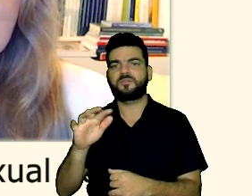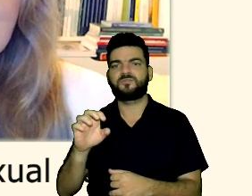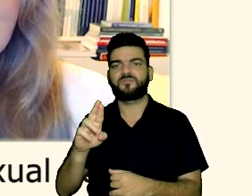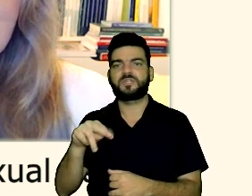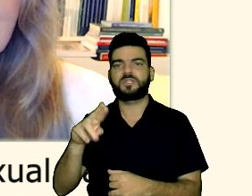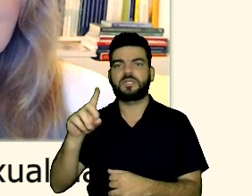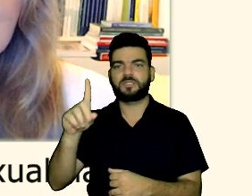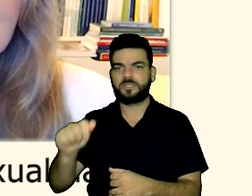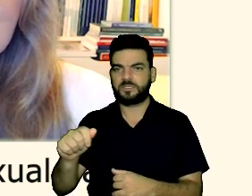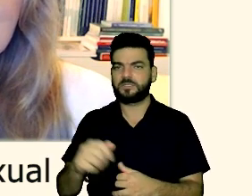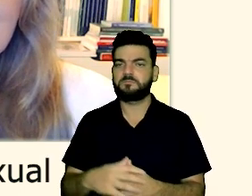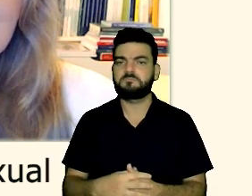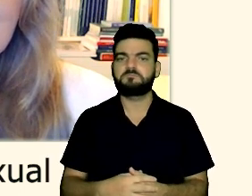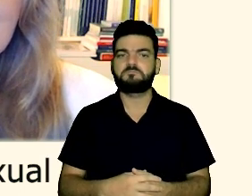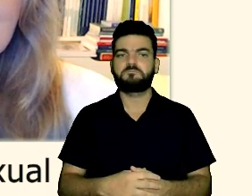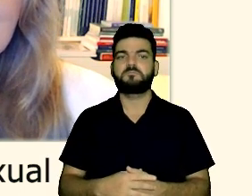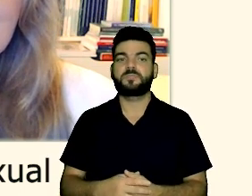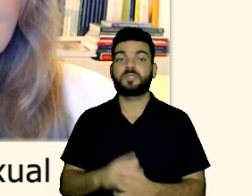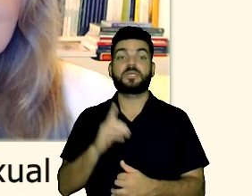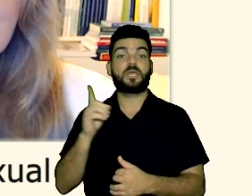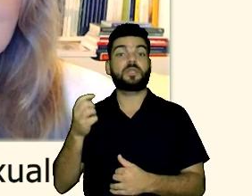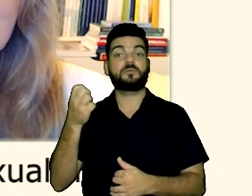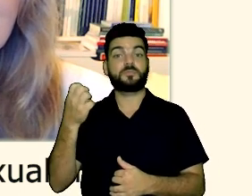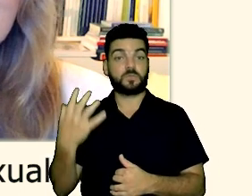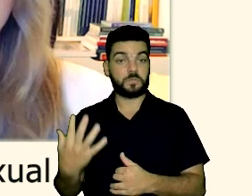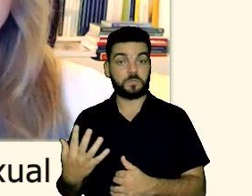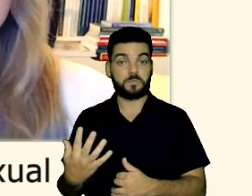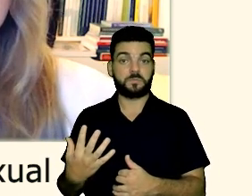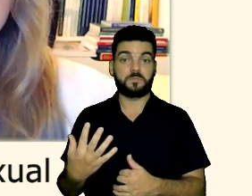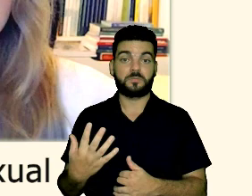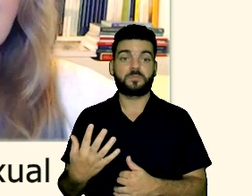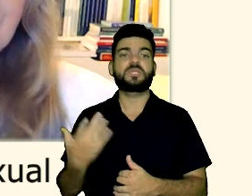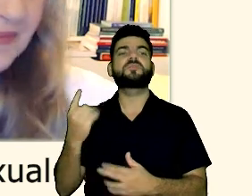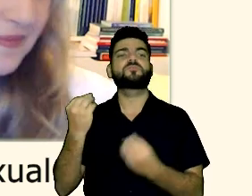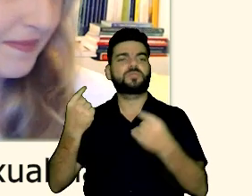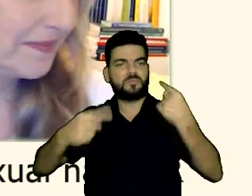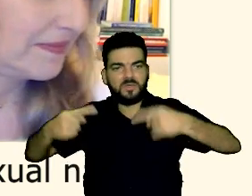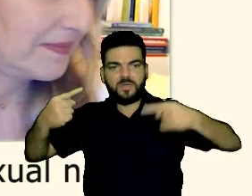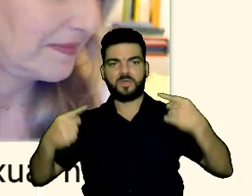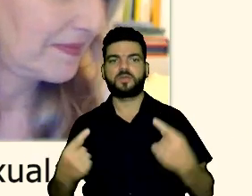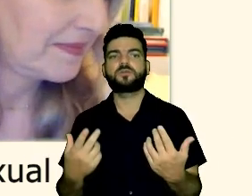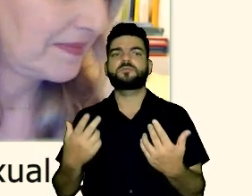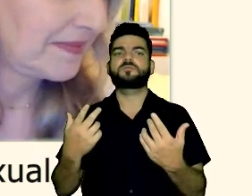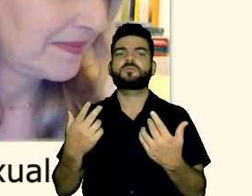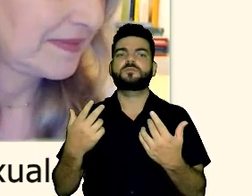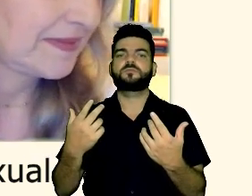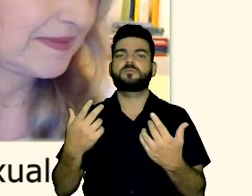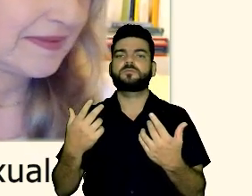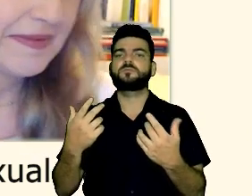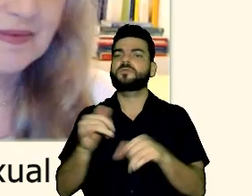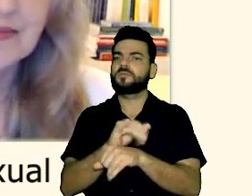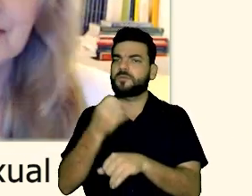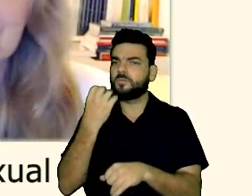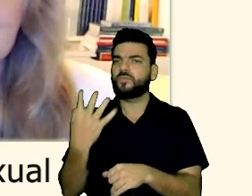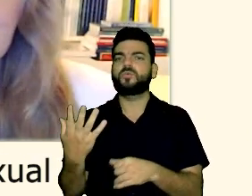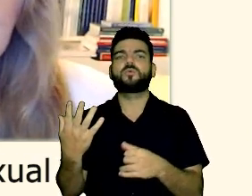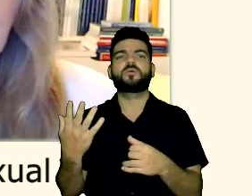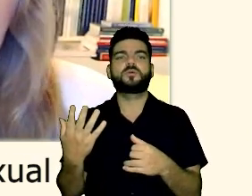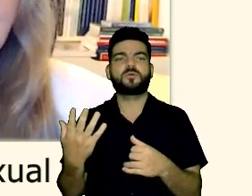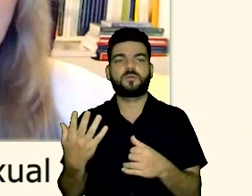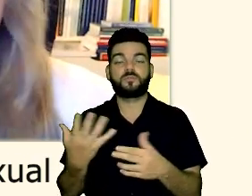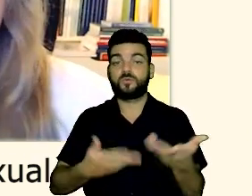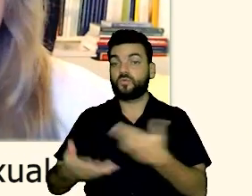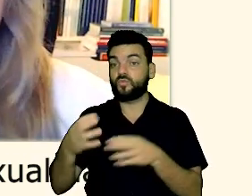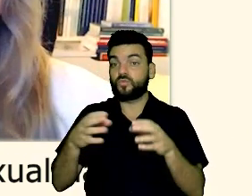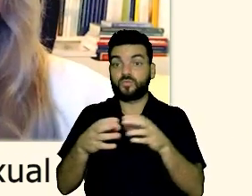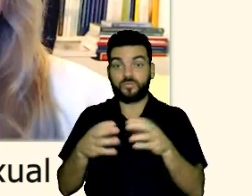de muitos debates, de uma maneira muito prática, pelos membros da comissão, tanto do TRF3, quanto da